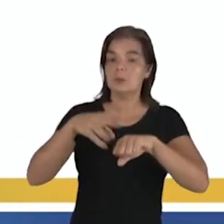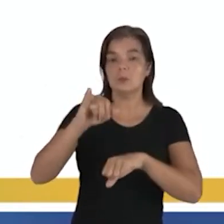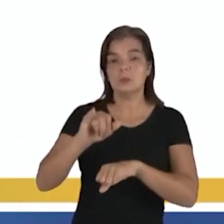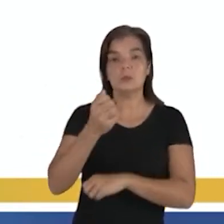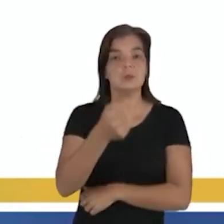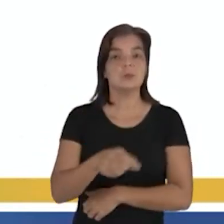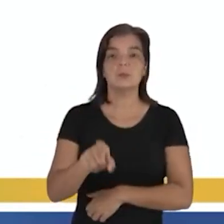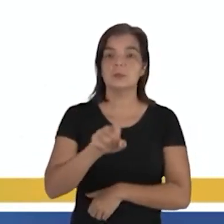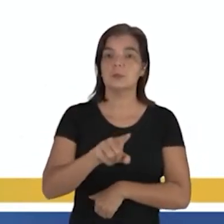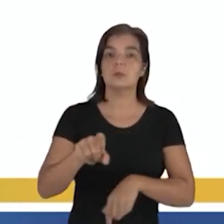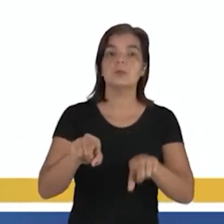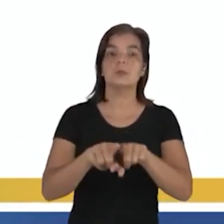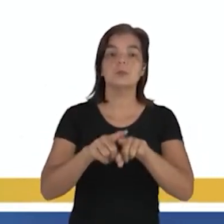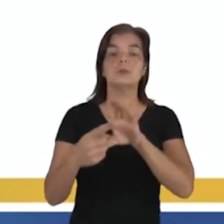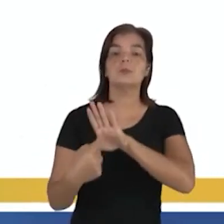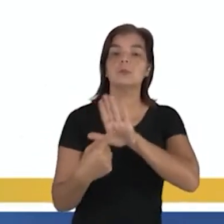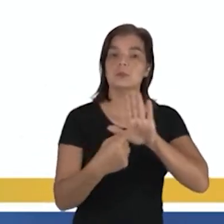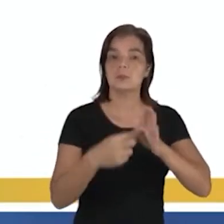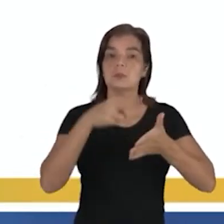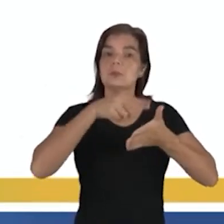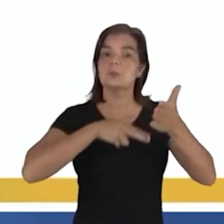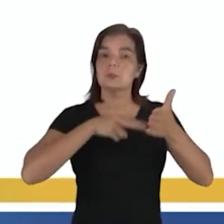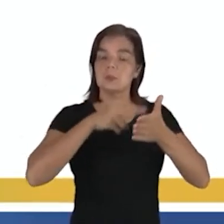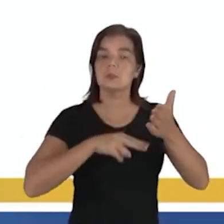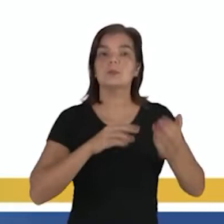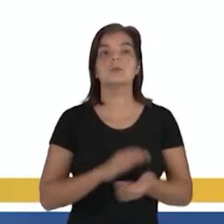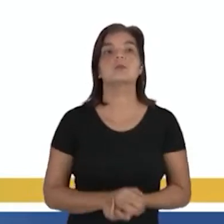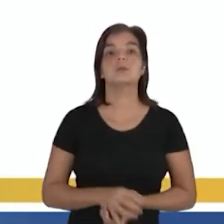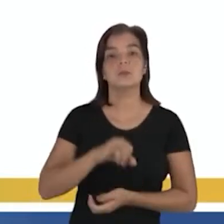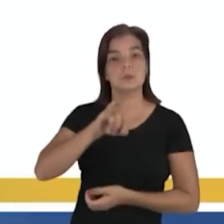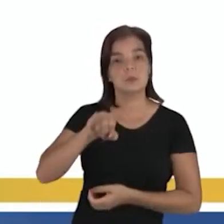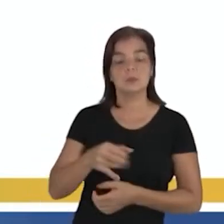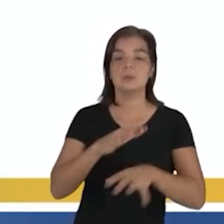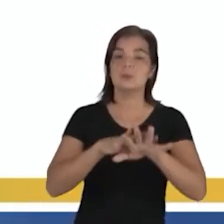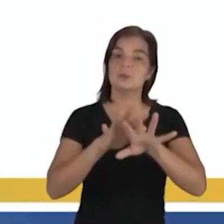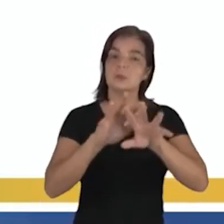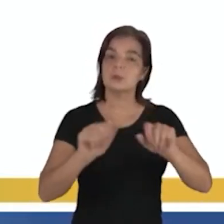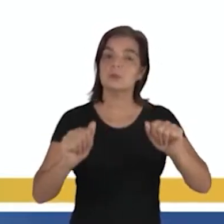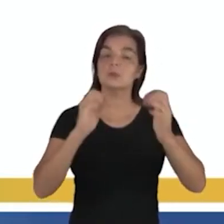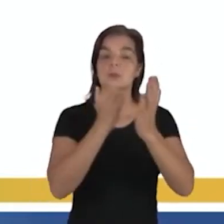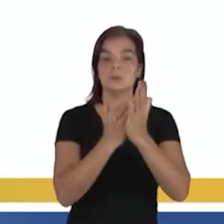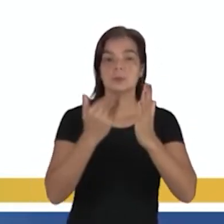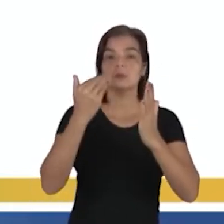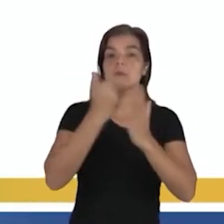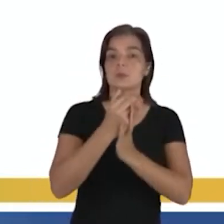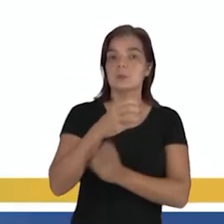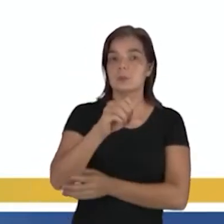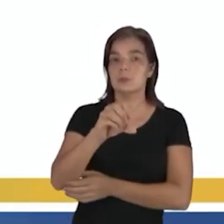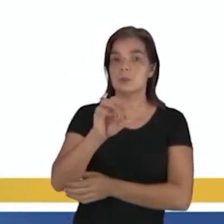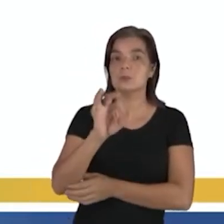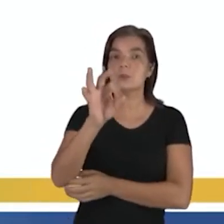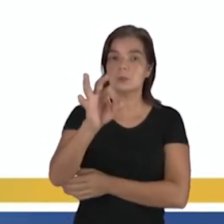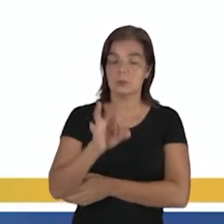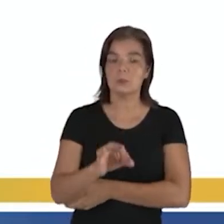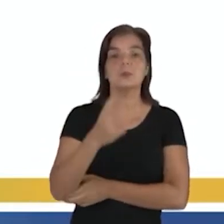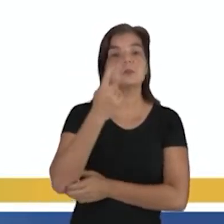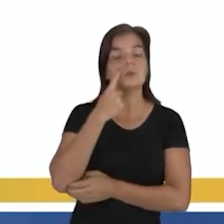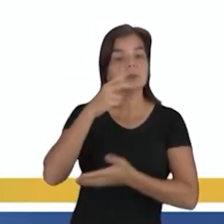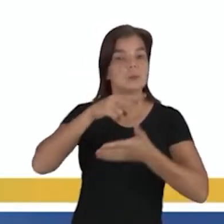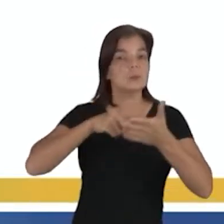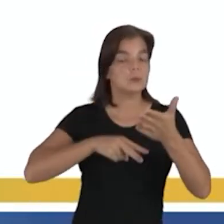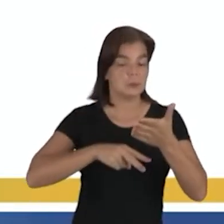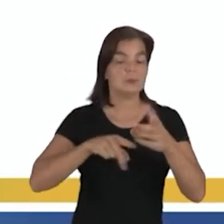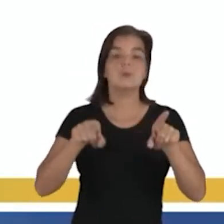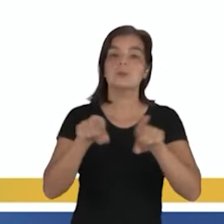Vamos voltar na frase que nós estávamos lendo. A chance de cura ultrapassa os 90%. Vamos ler